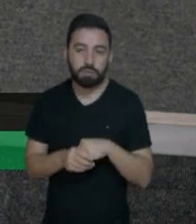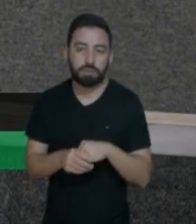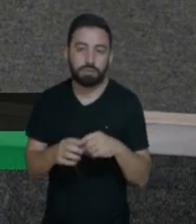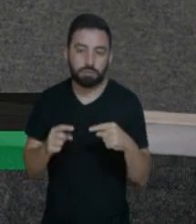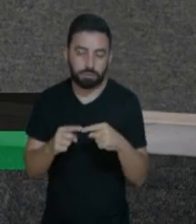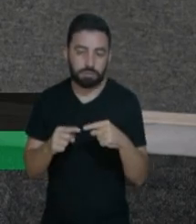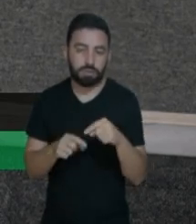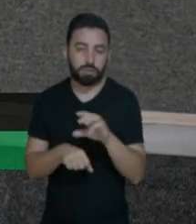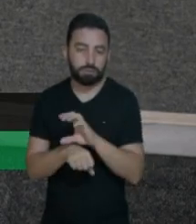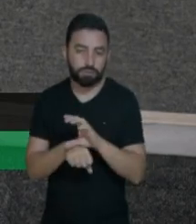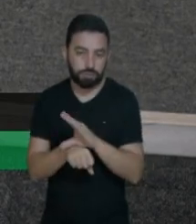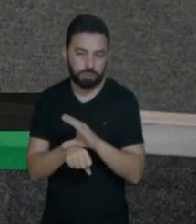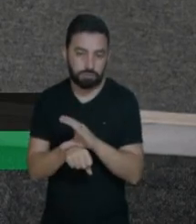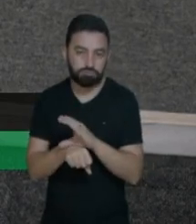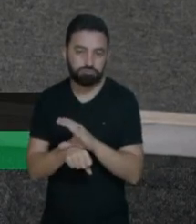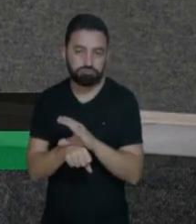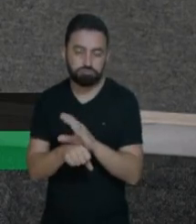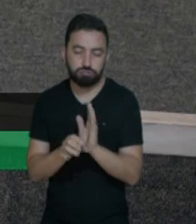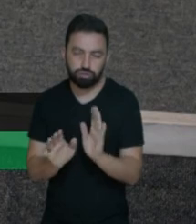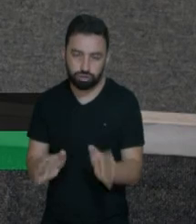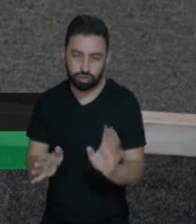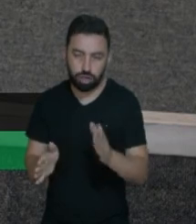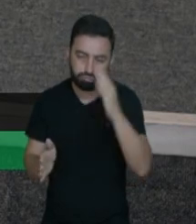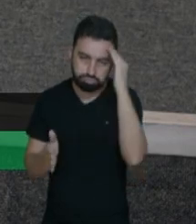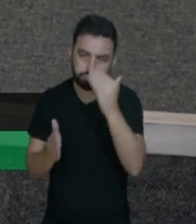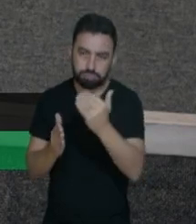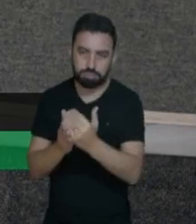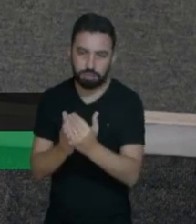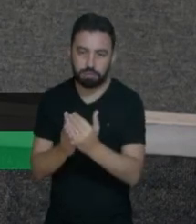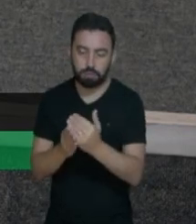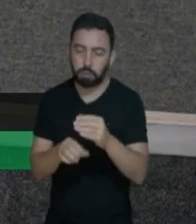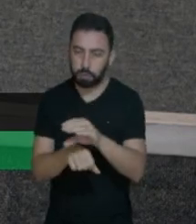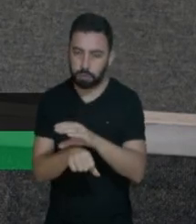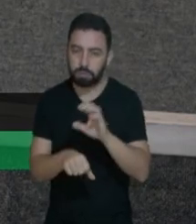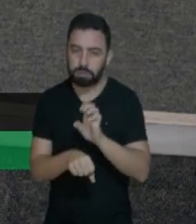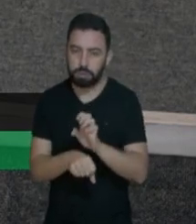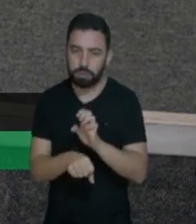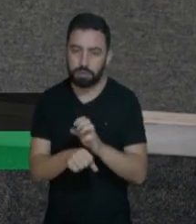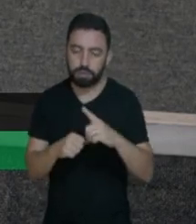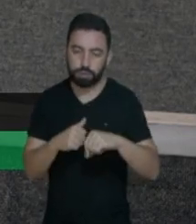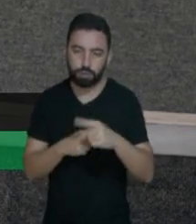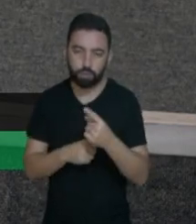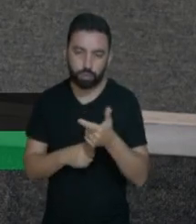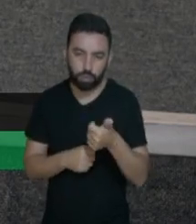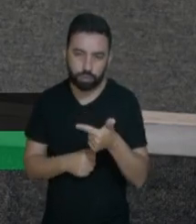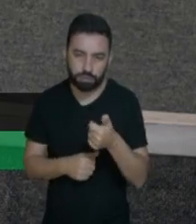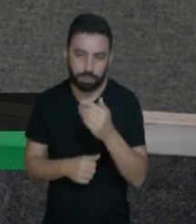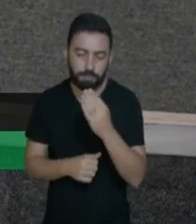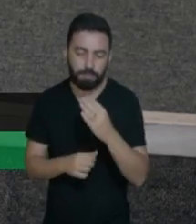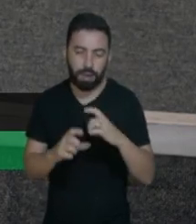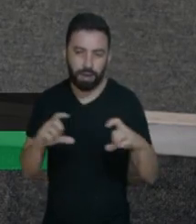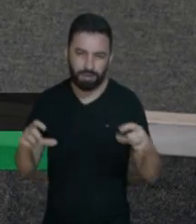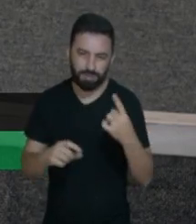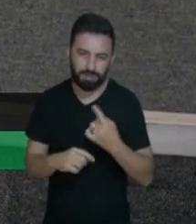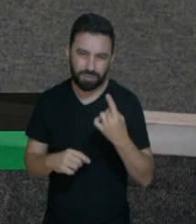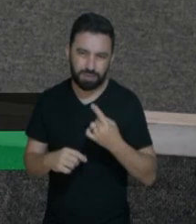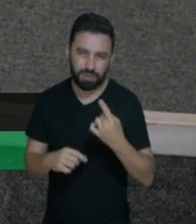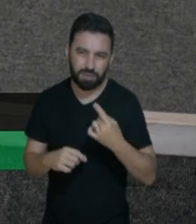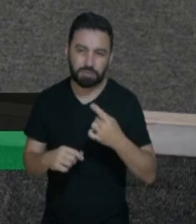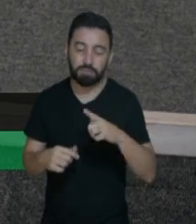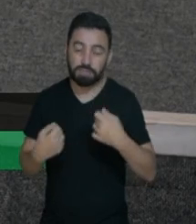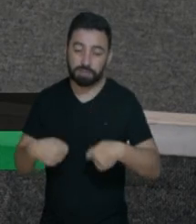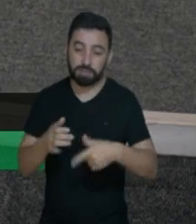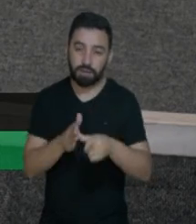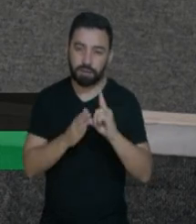constitucionalidade constato que foi atendido o disposto na Constituição do Estado em seu artigo 12 parágrafo primeiro que prevê a necessidade de prévia